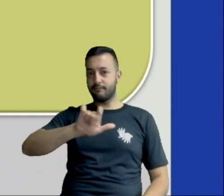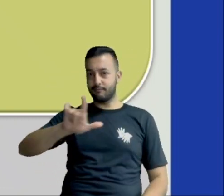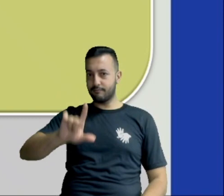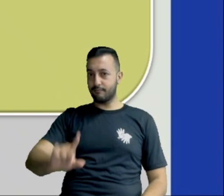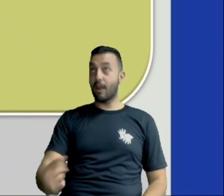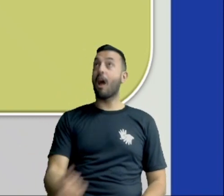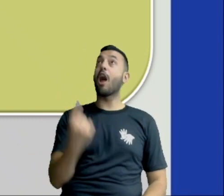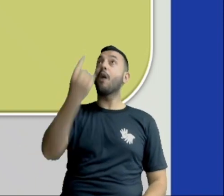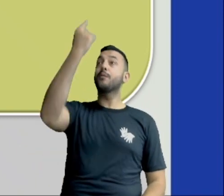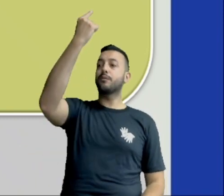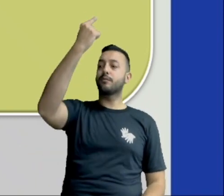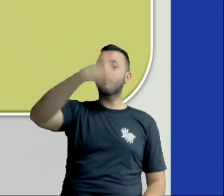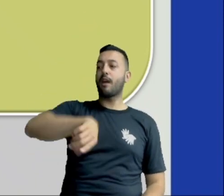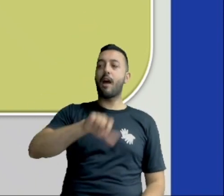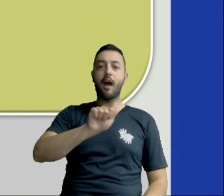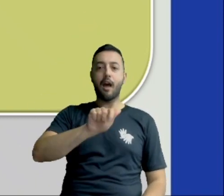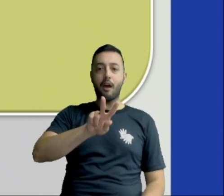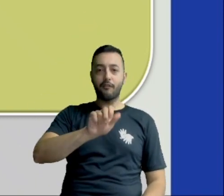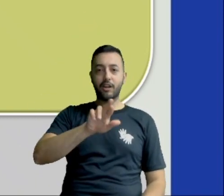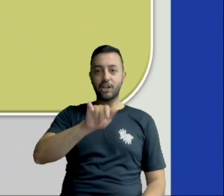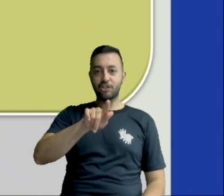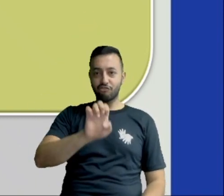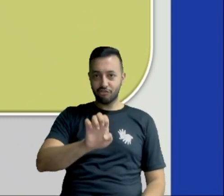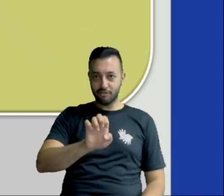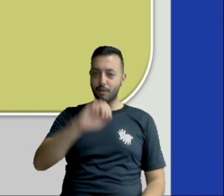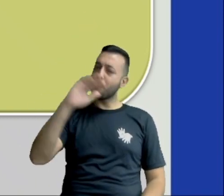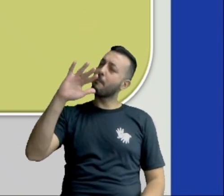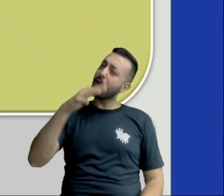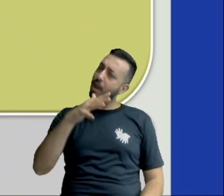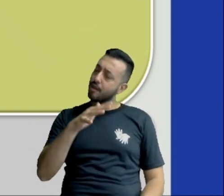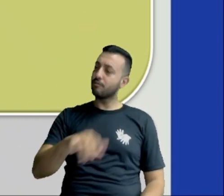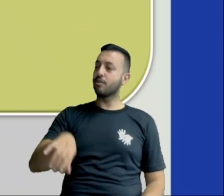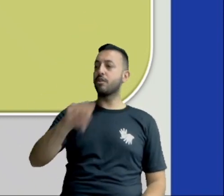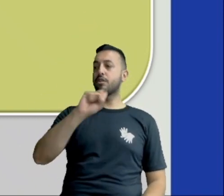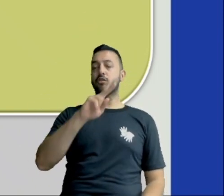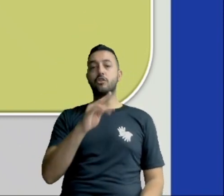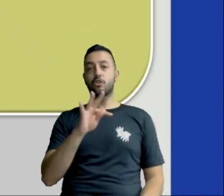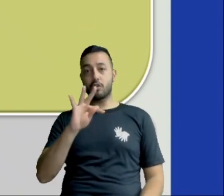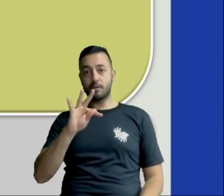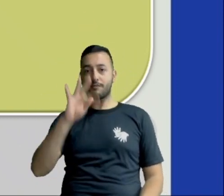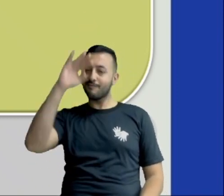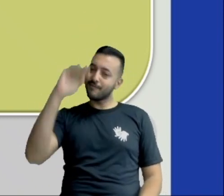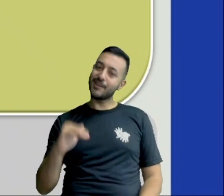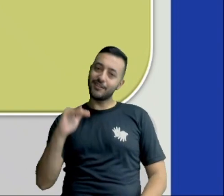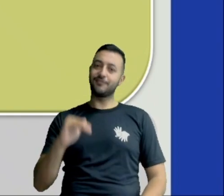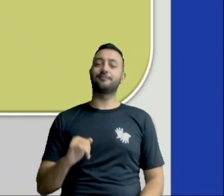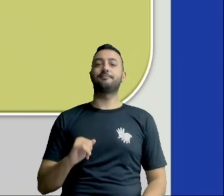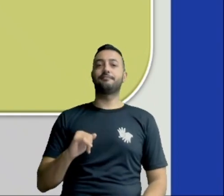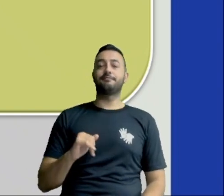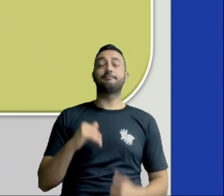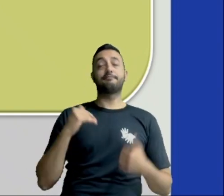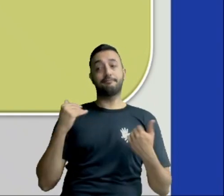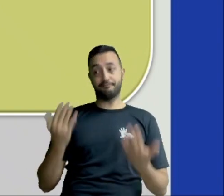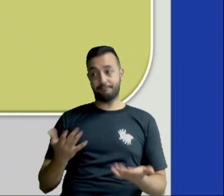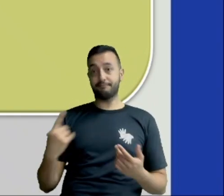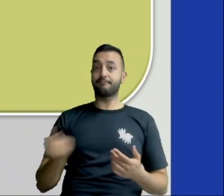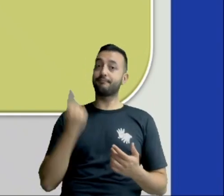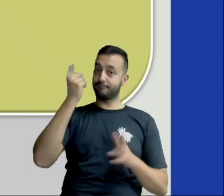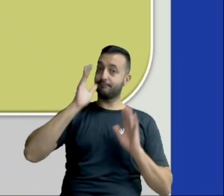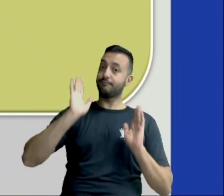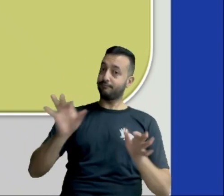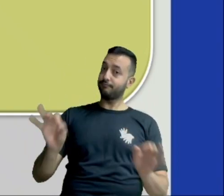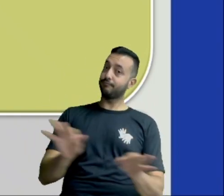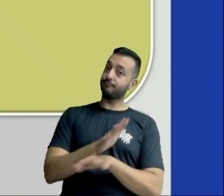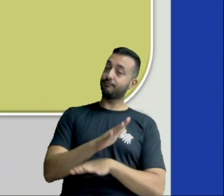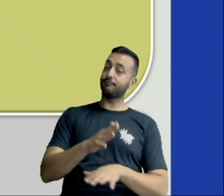alto. Average, médio. E short, baixo. Então, com relação à altura, a gente já